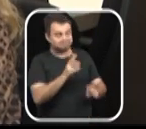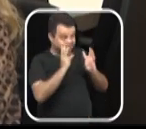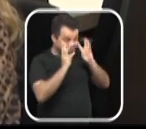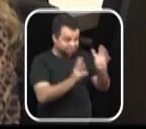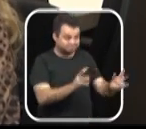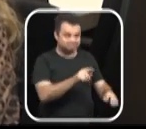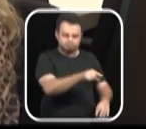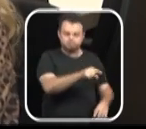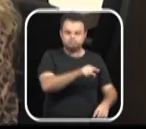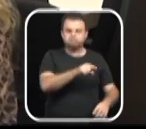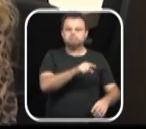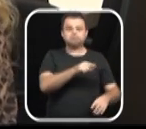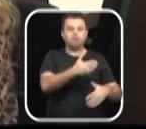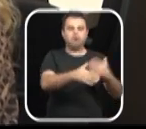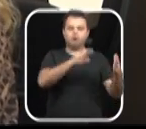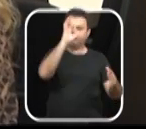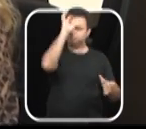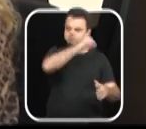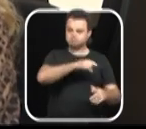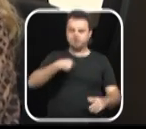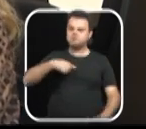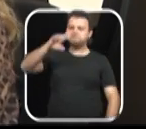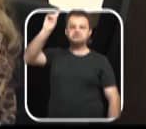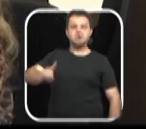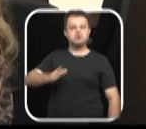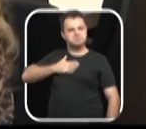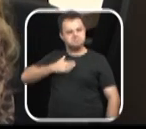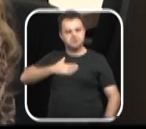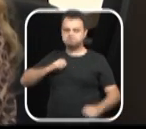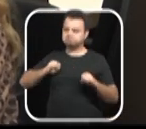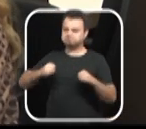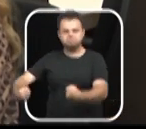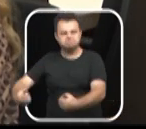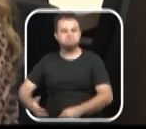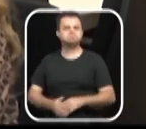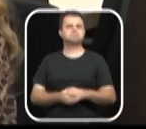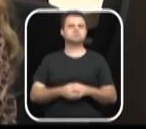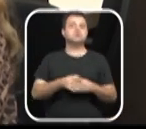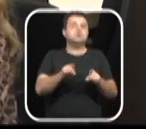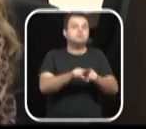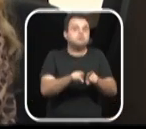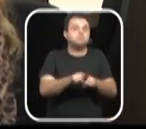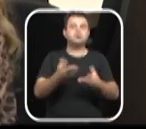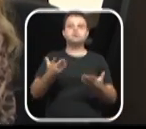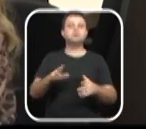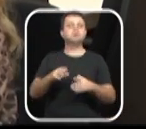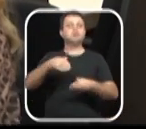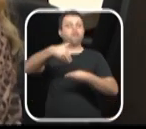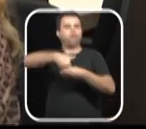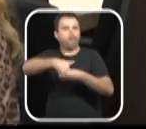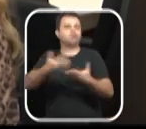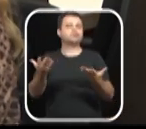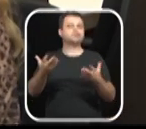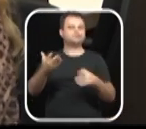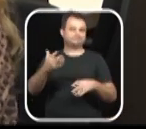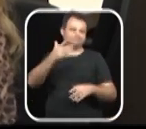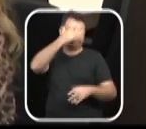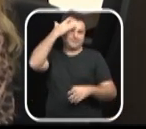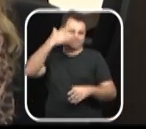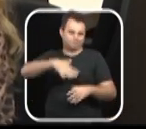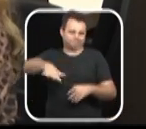eles aprendam a reivindicar direitos, eles aprendam como que é conviver numa democracia. Porque o que a